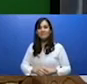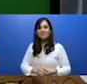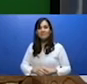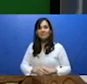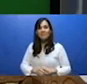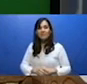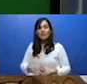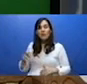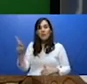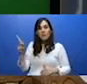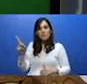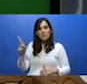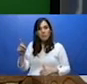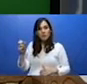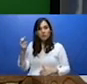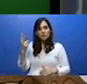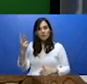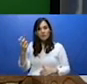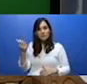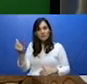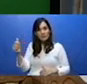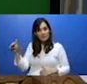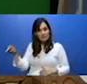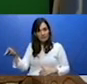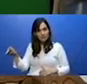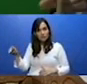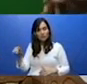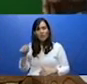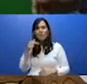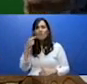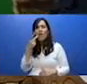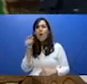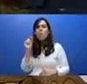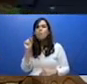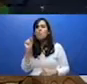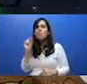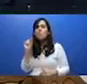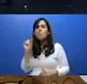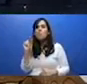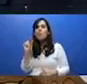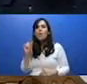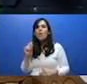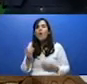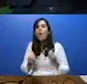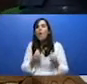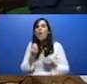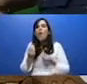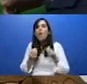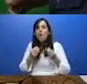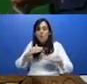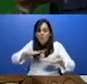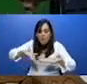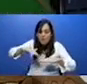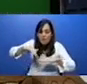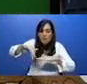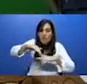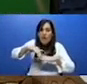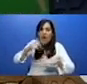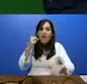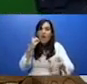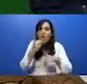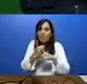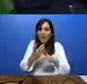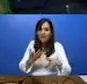Na página 267, nós vamos falar um pouquinho como que os fósseis são encontrados, tá?